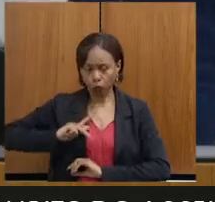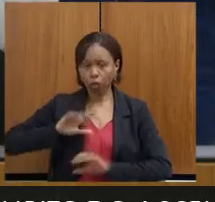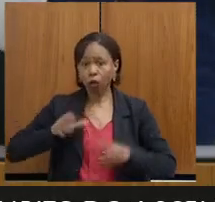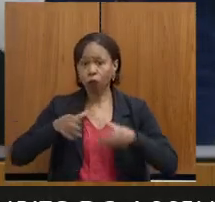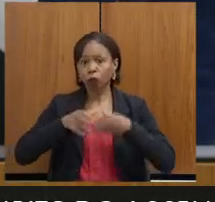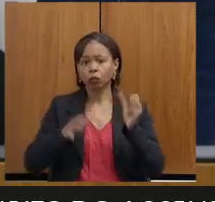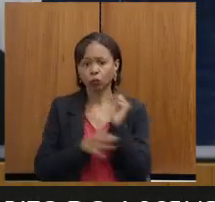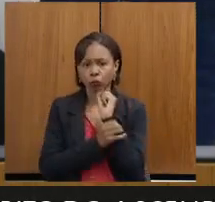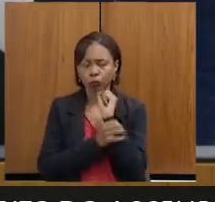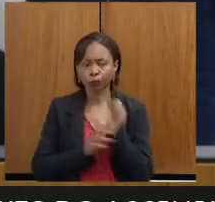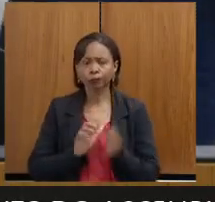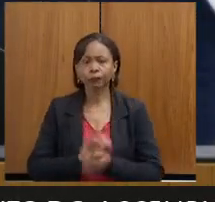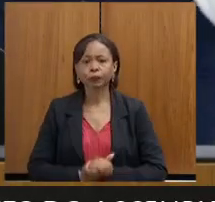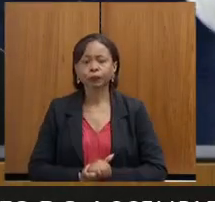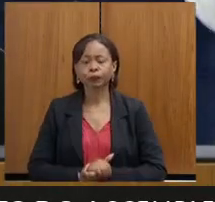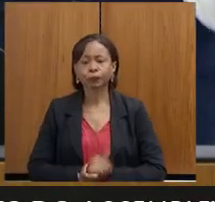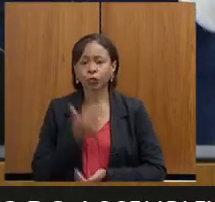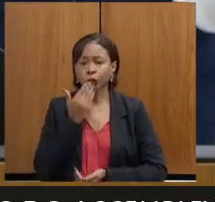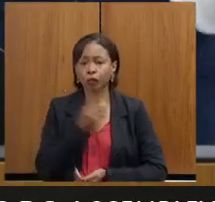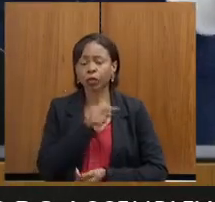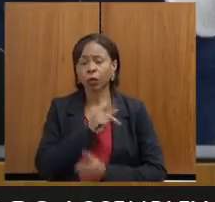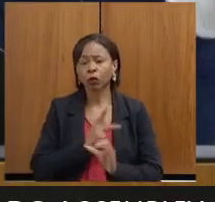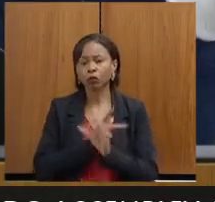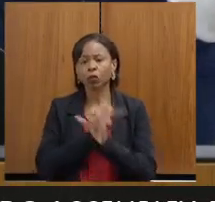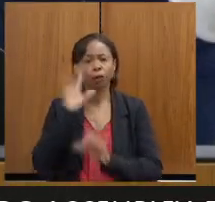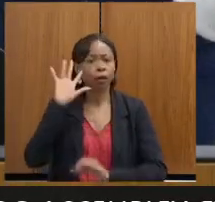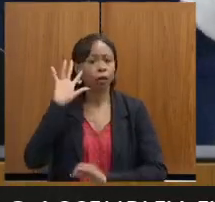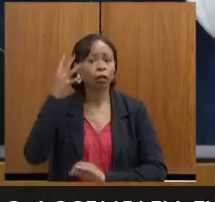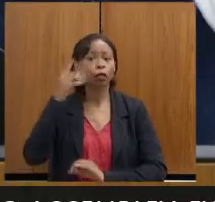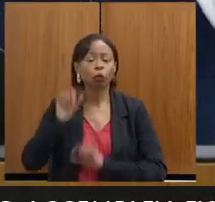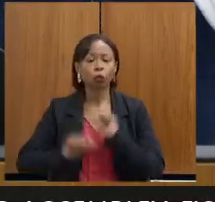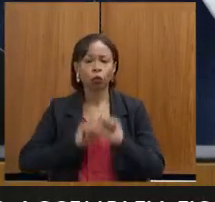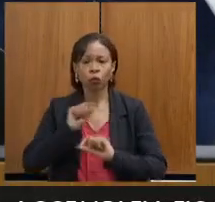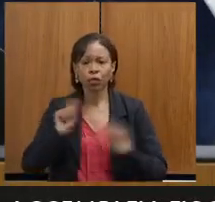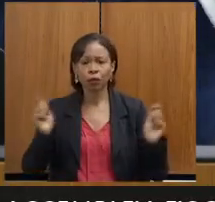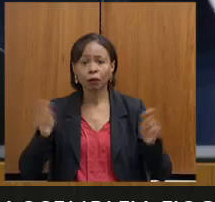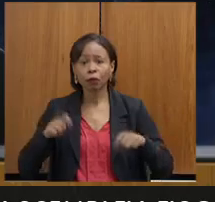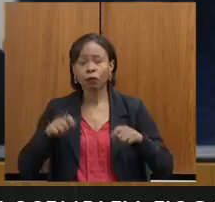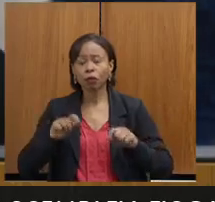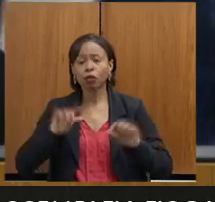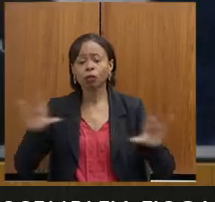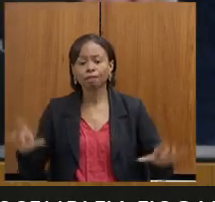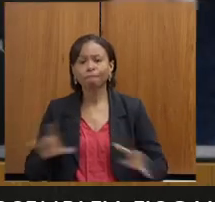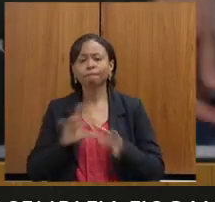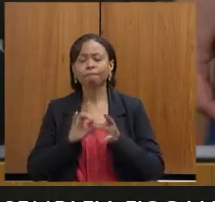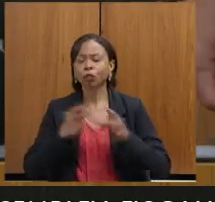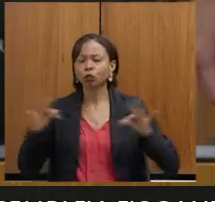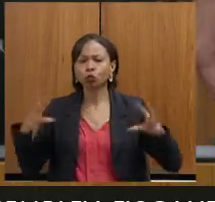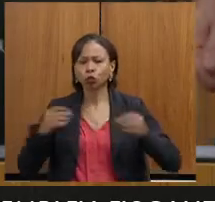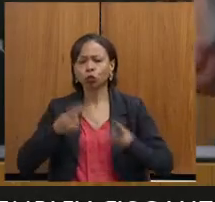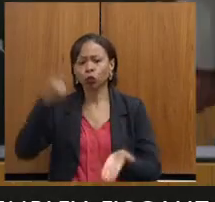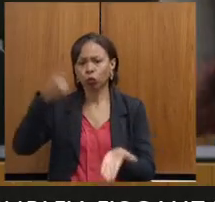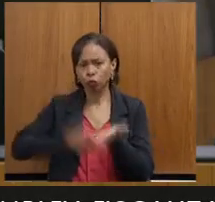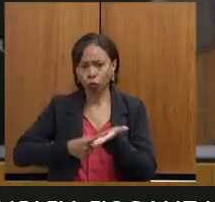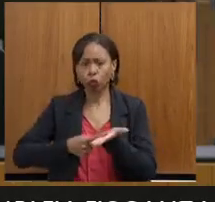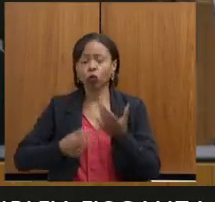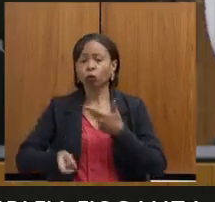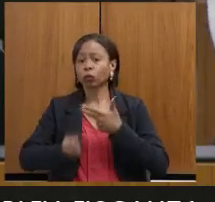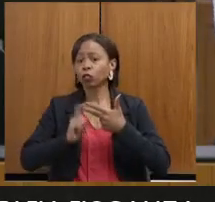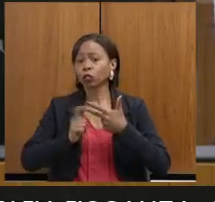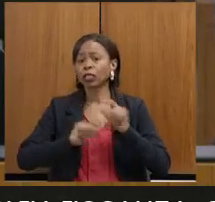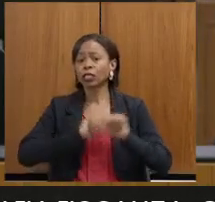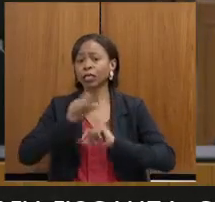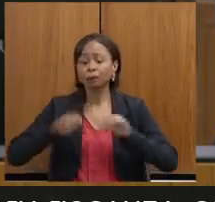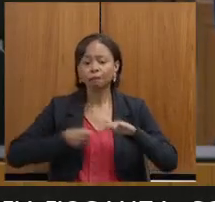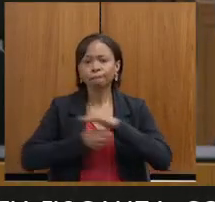comissão de segurança seja encaminhada por esse viu pedir providências para que havia resposta assim que seja integralmente cumprido o compromisso firmado pelo poder executivo no tocante